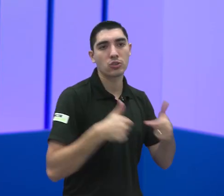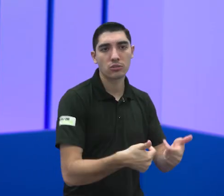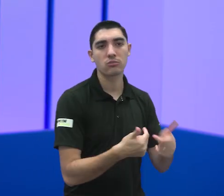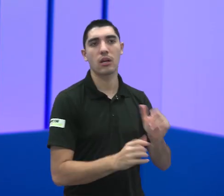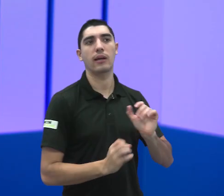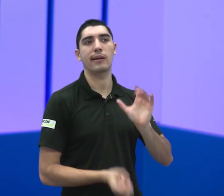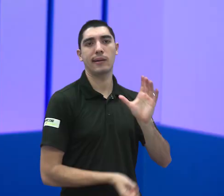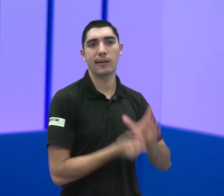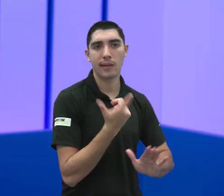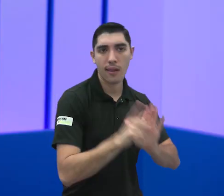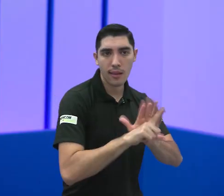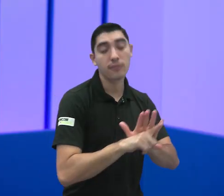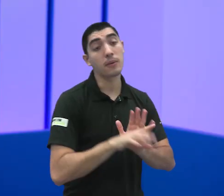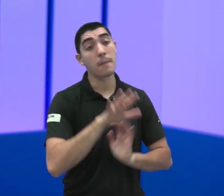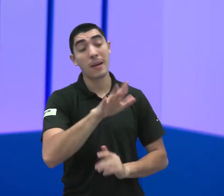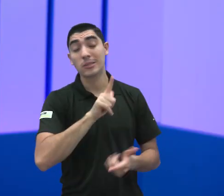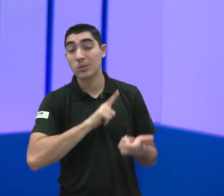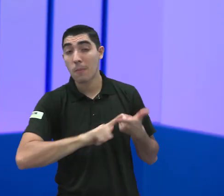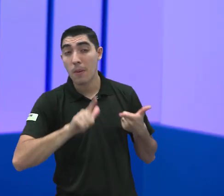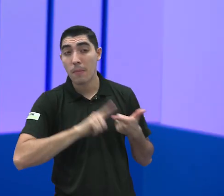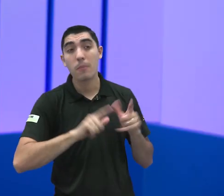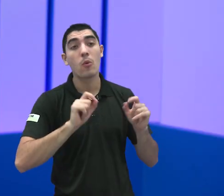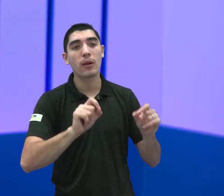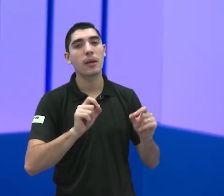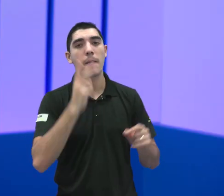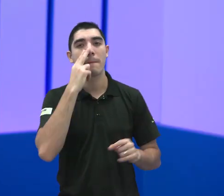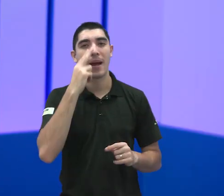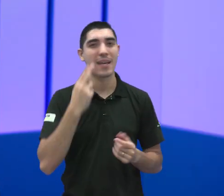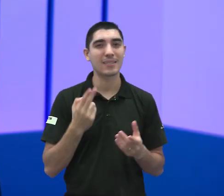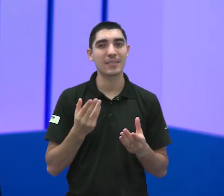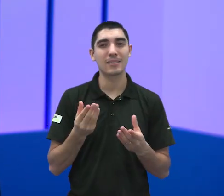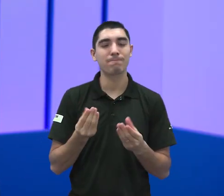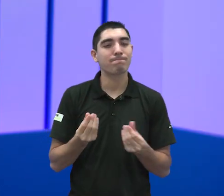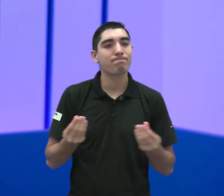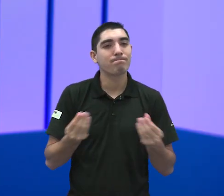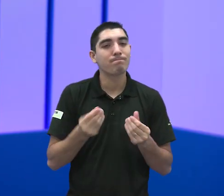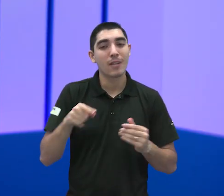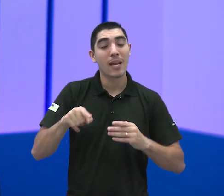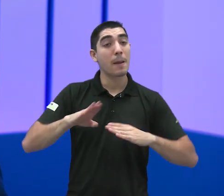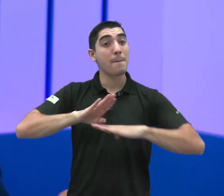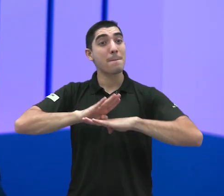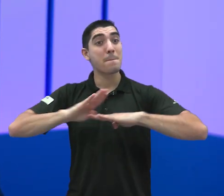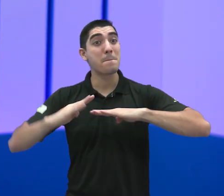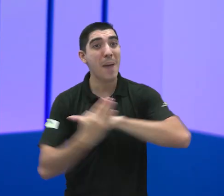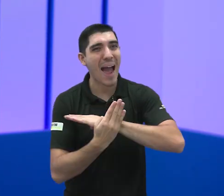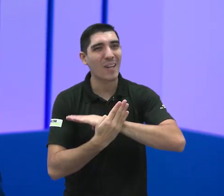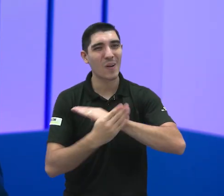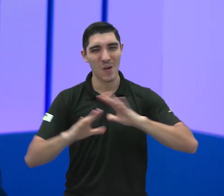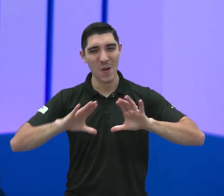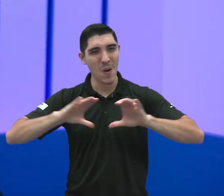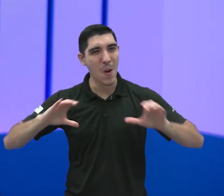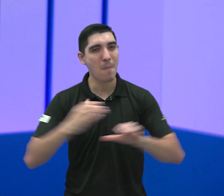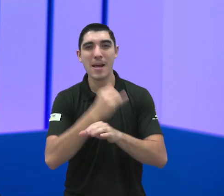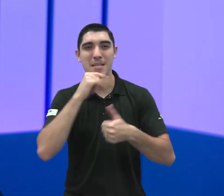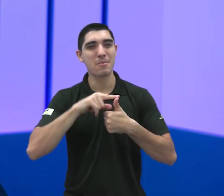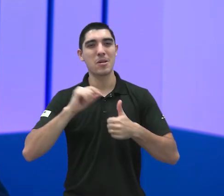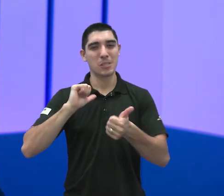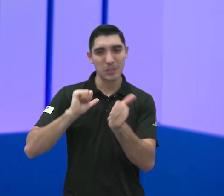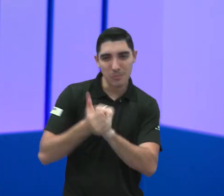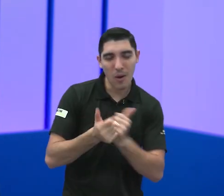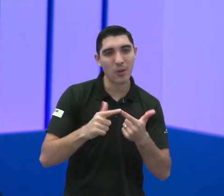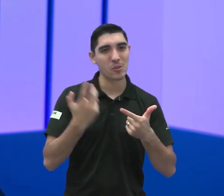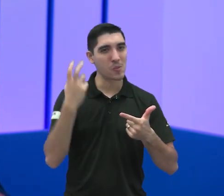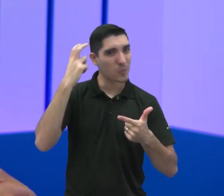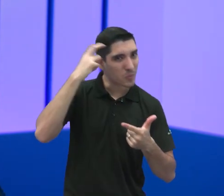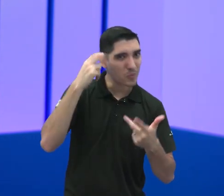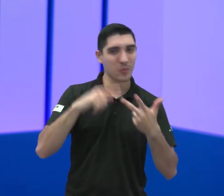O problema é que a gente perde aquela característica de bairro completo. de espaço onde tenha esporte,